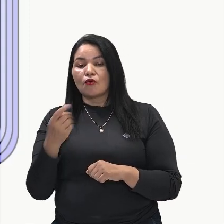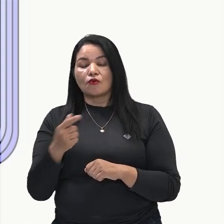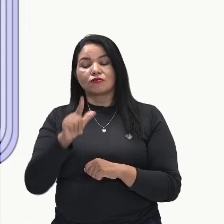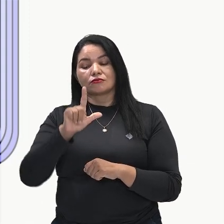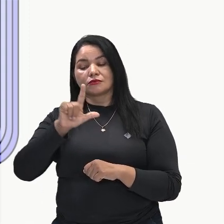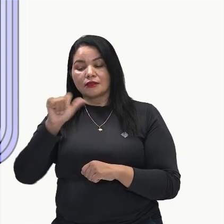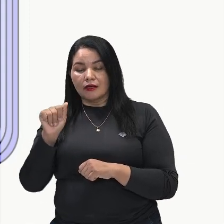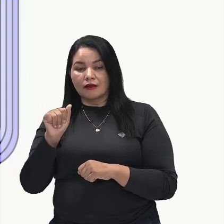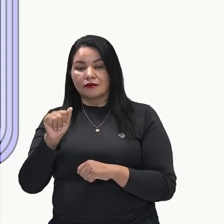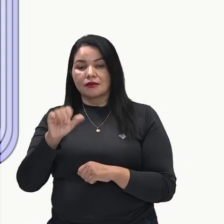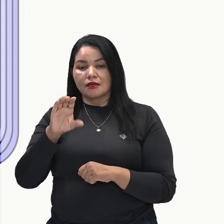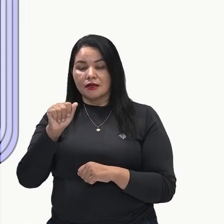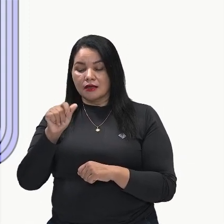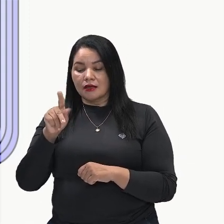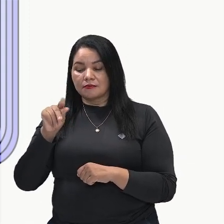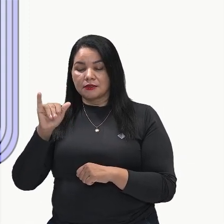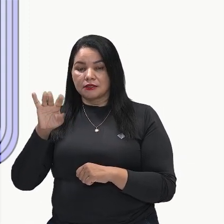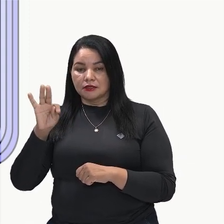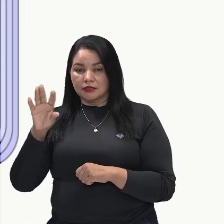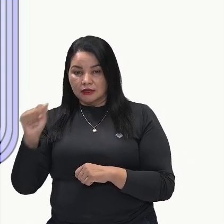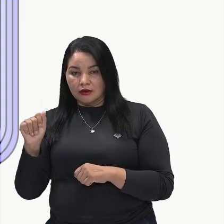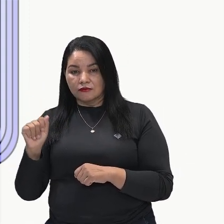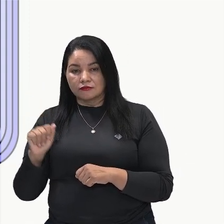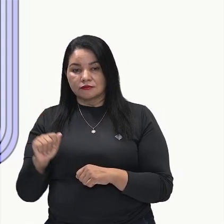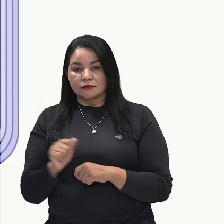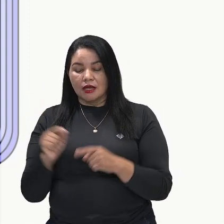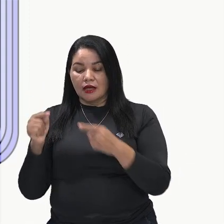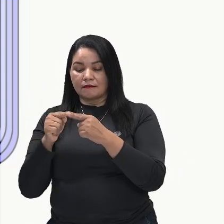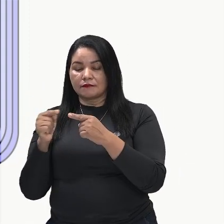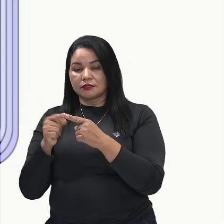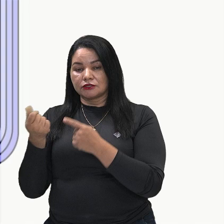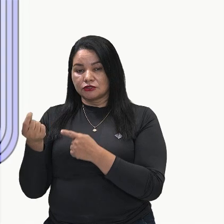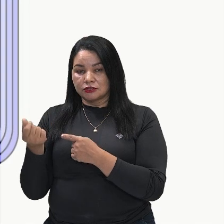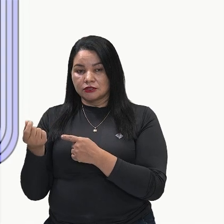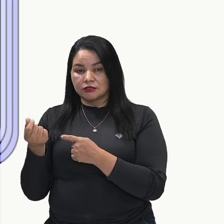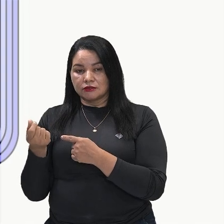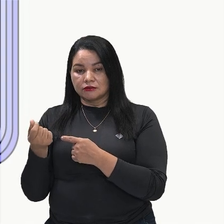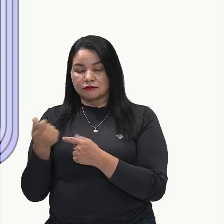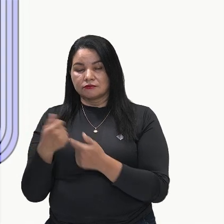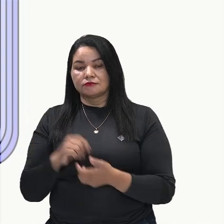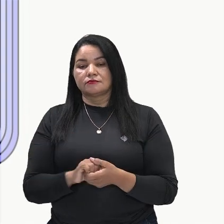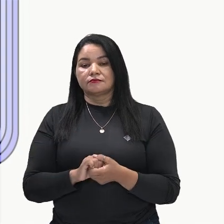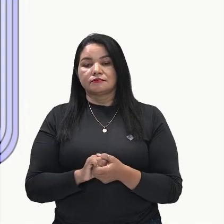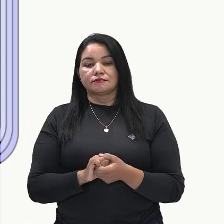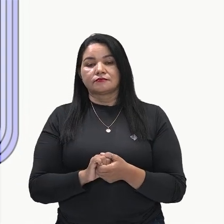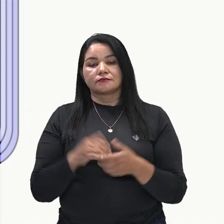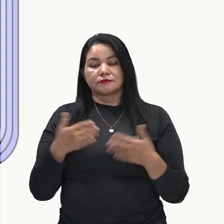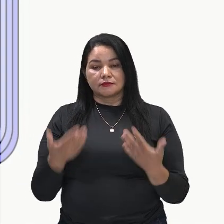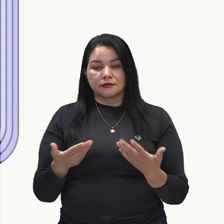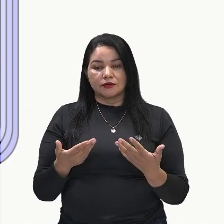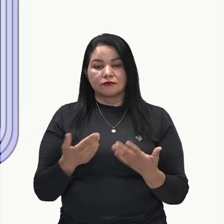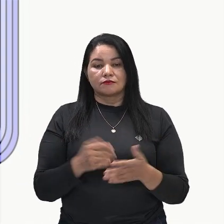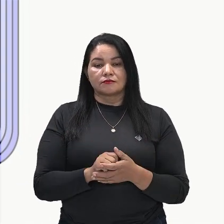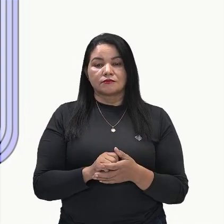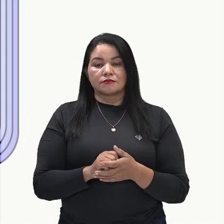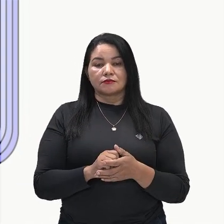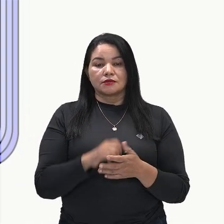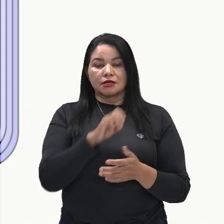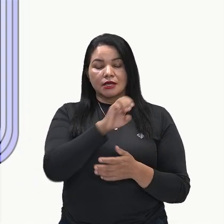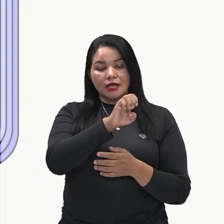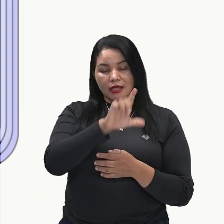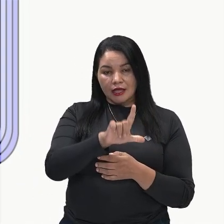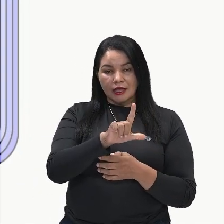masculino, eu estou falando de dinheiro. Ayer conhecemos la capital de França. Eu estou falando aqui da